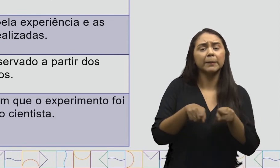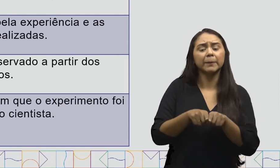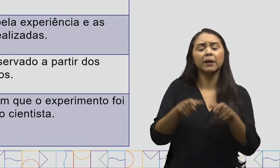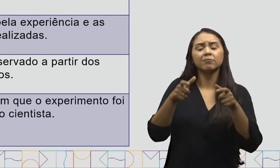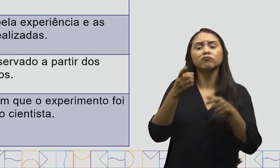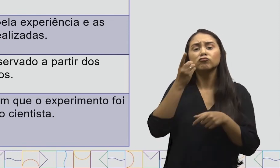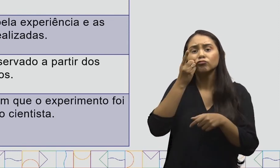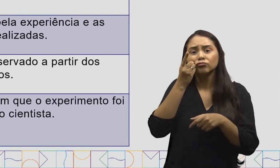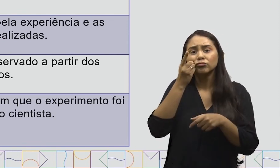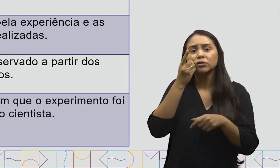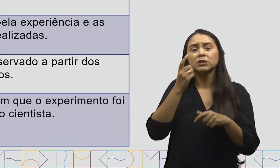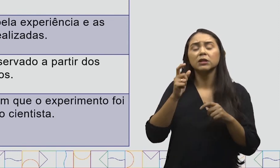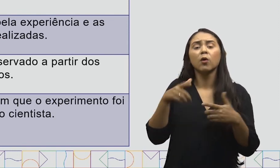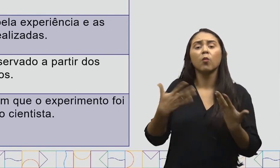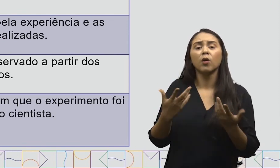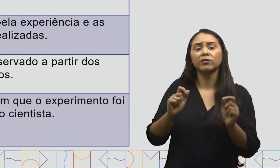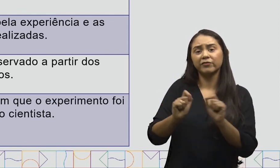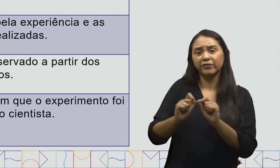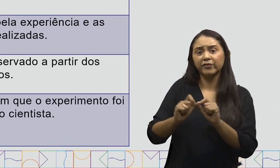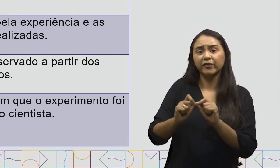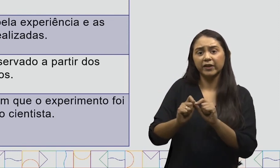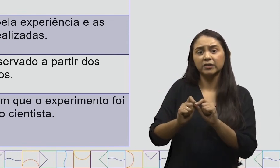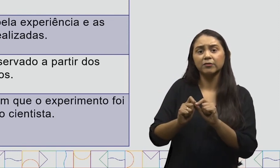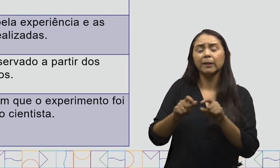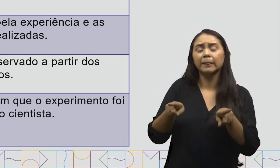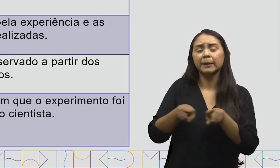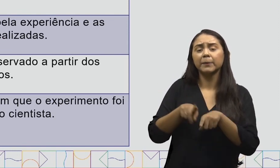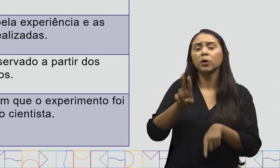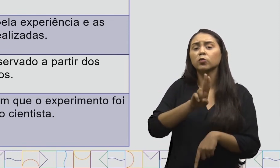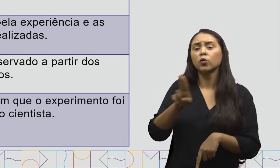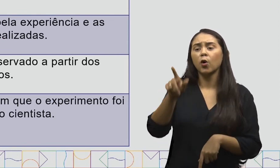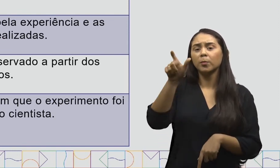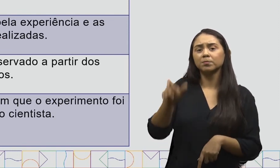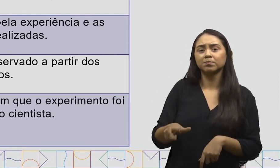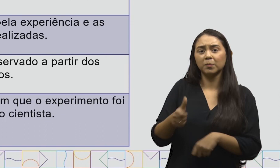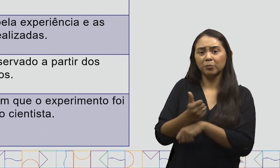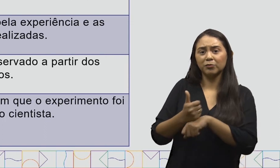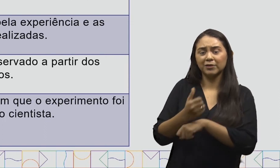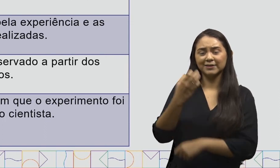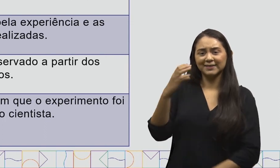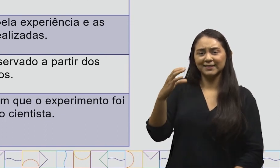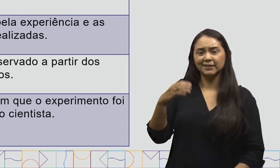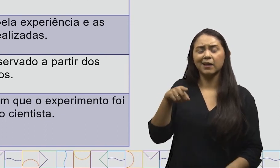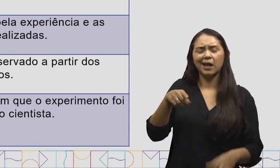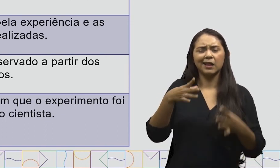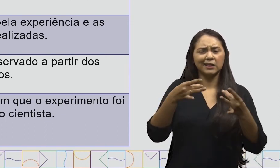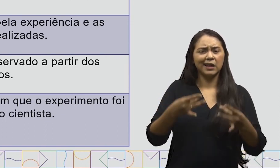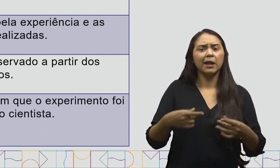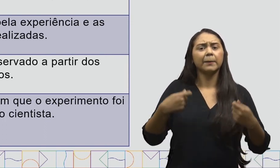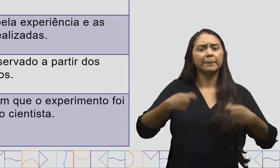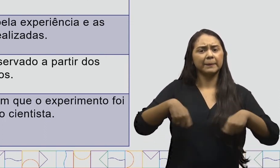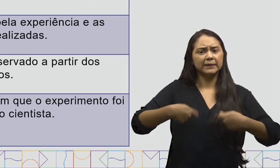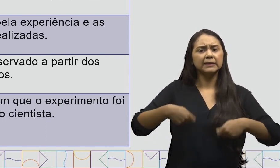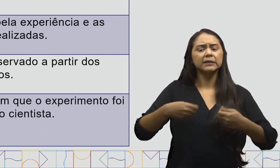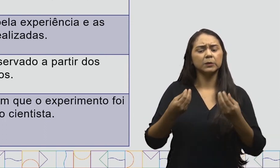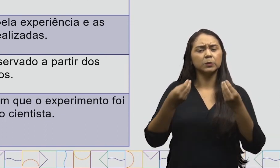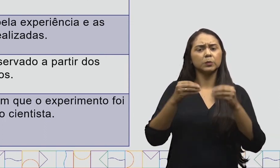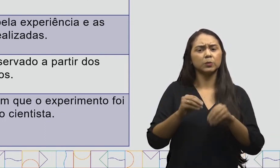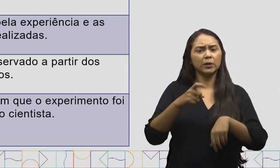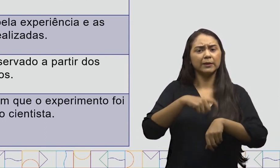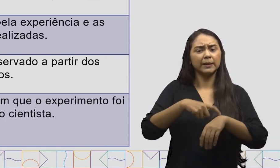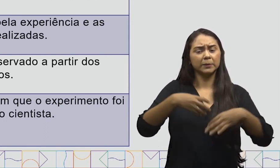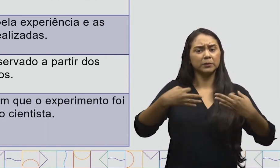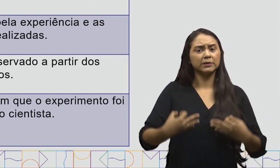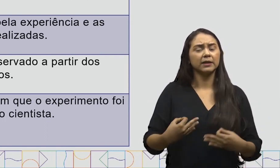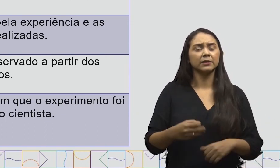data em que o experimento foi feito e o nome do cientista. Esses dados são importantes para que o texto seja situado no